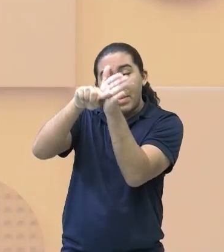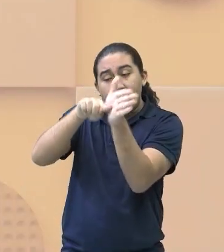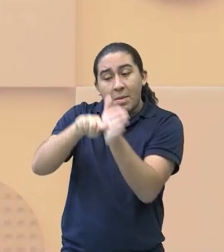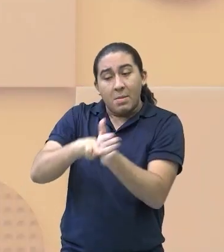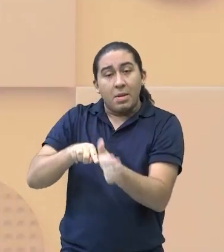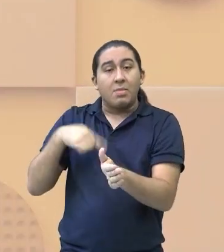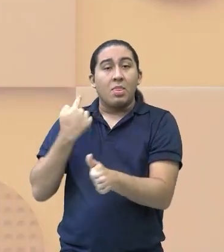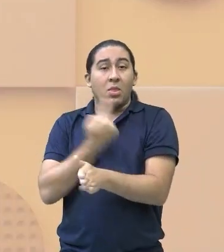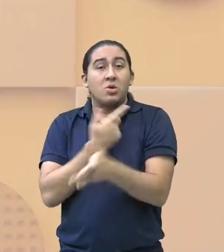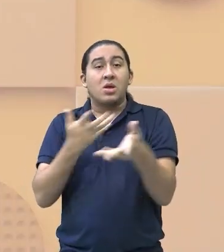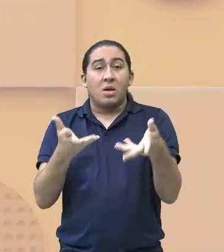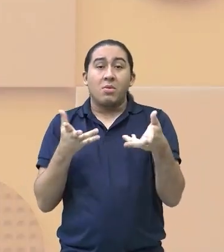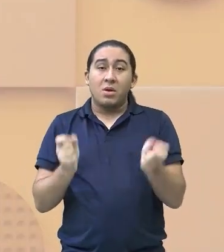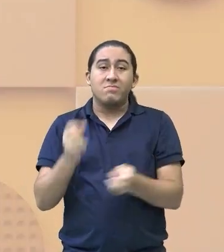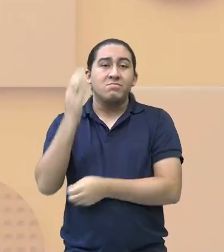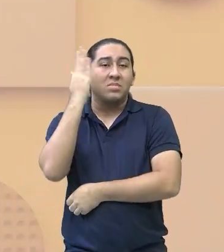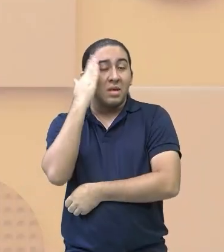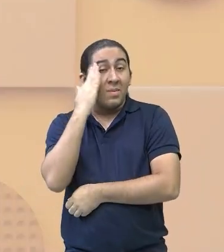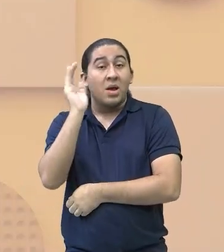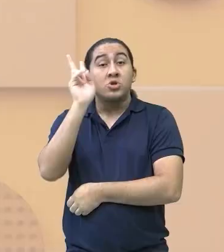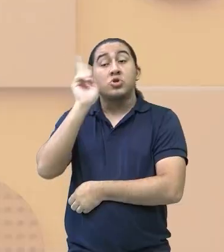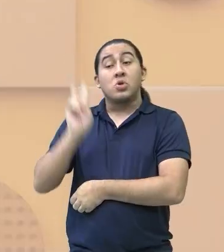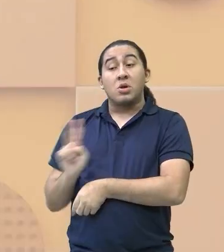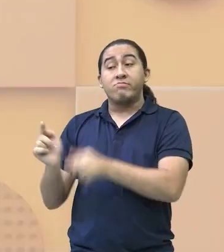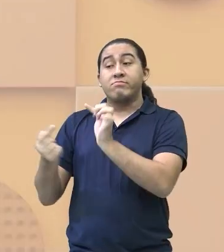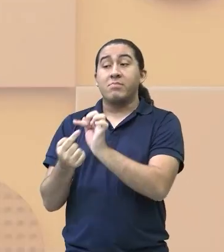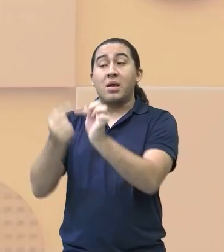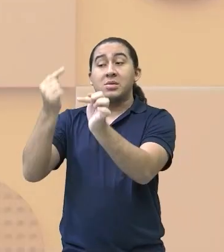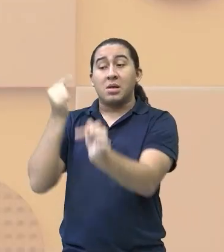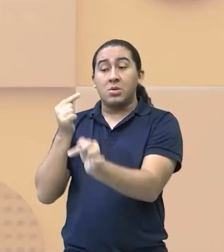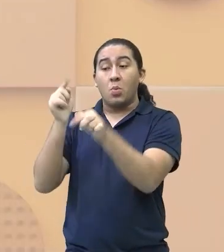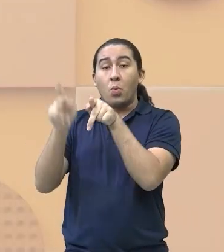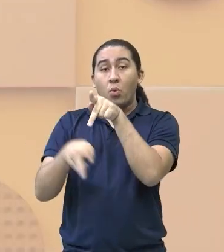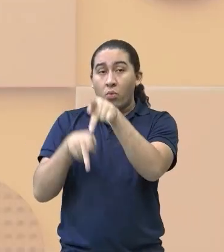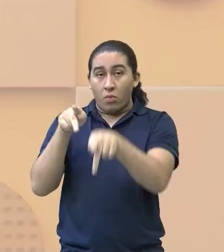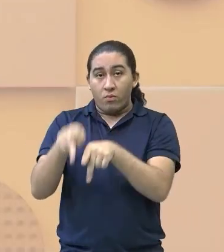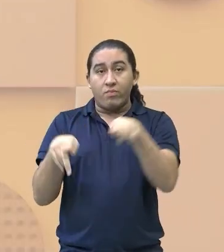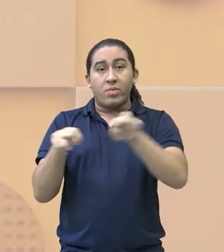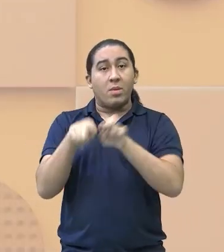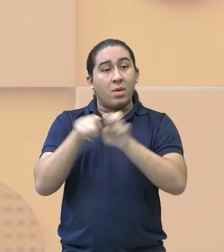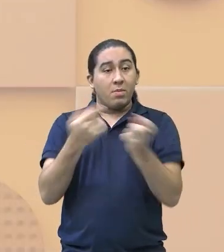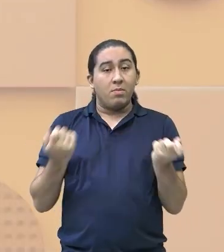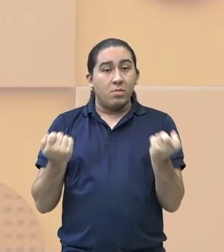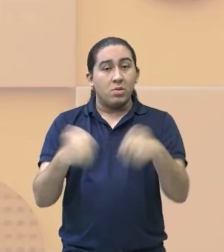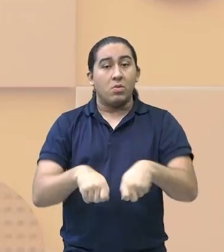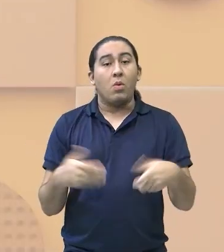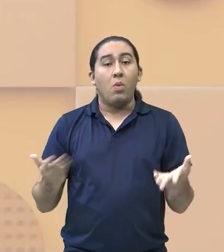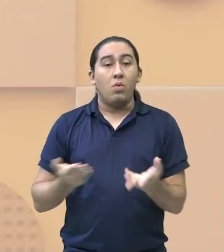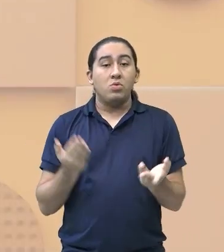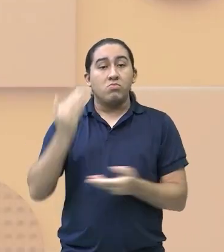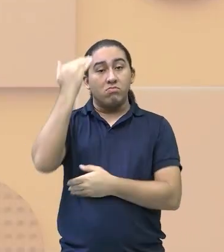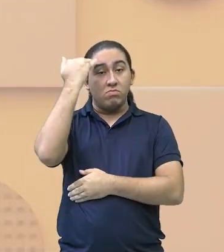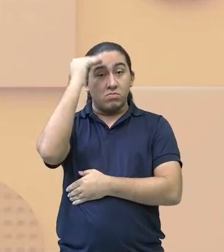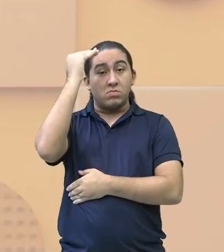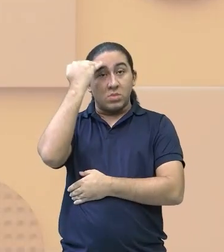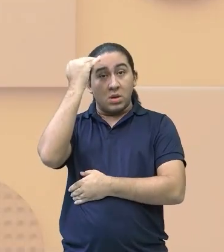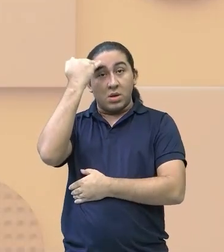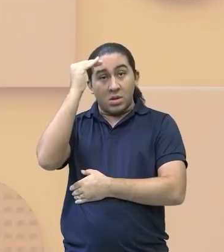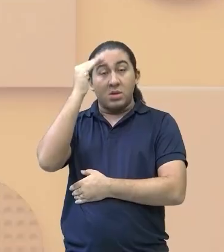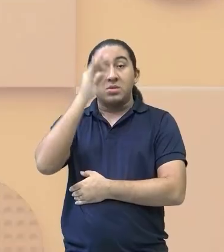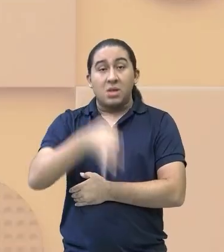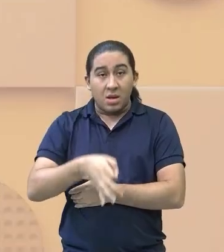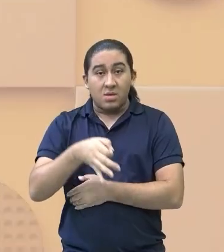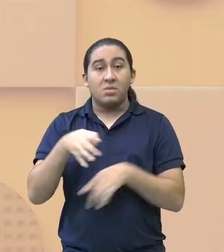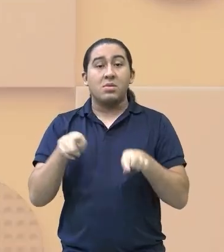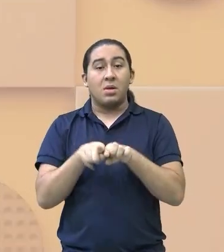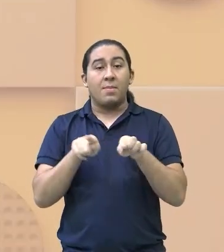atrás dessas histórias, então, desses povos da antiguidade, para a gente poder, então, compreender, não é mesmo,